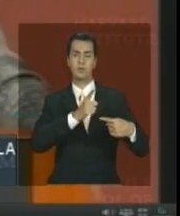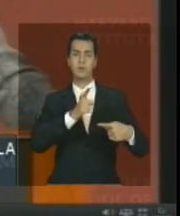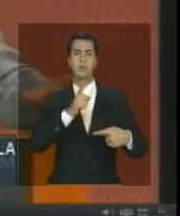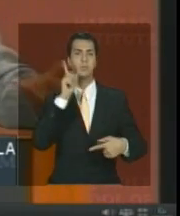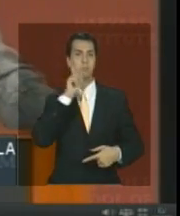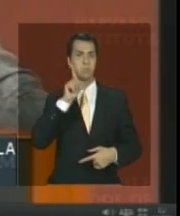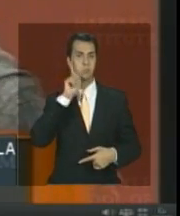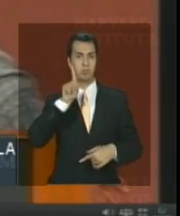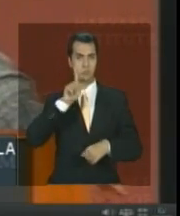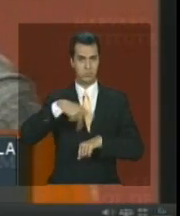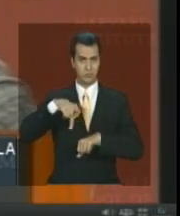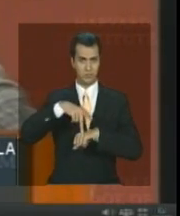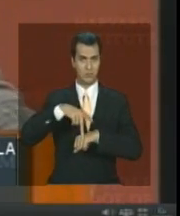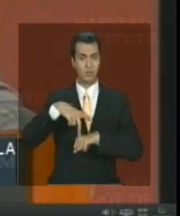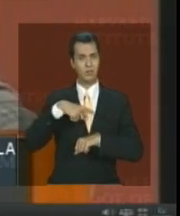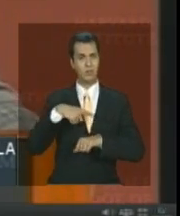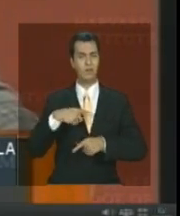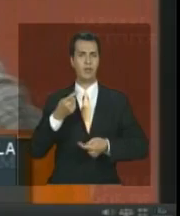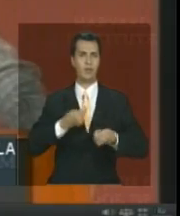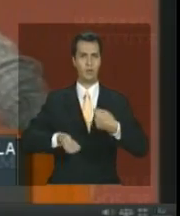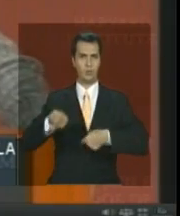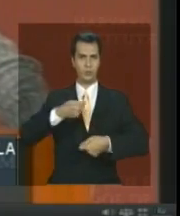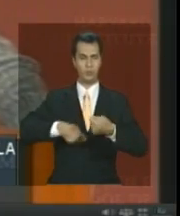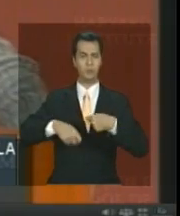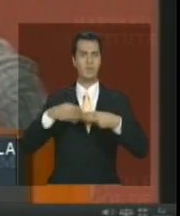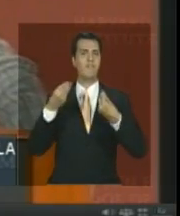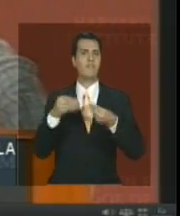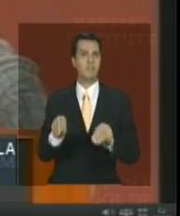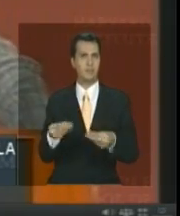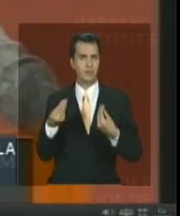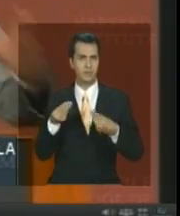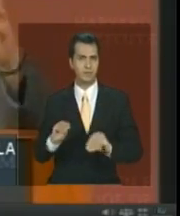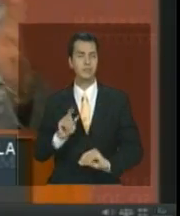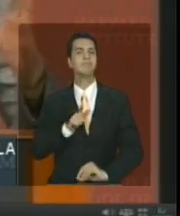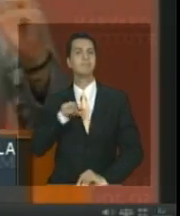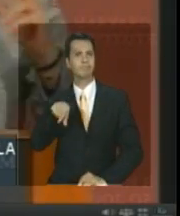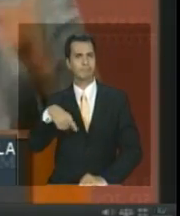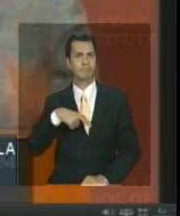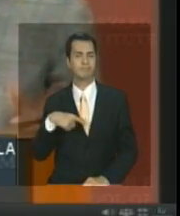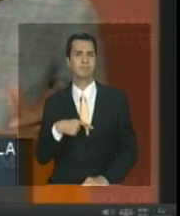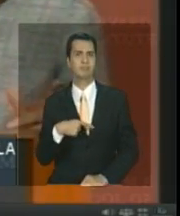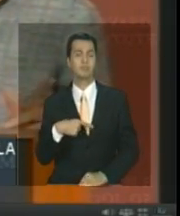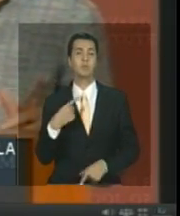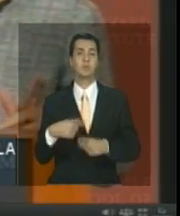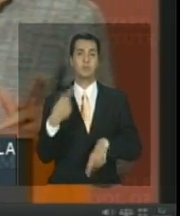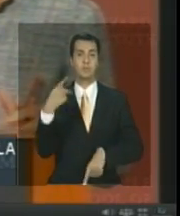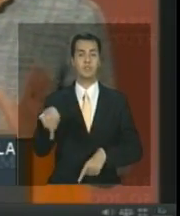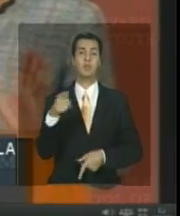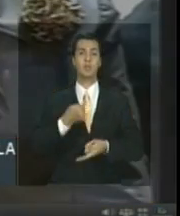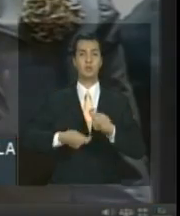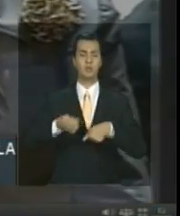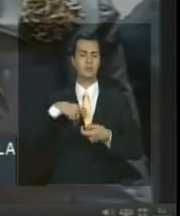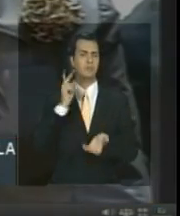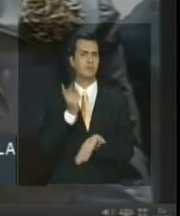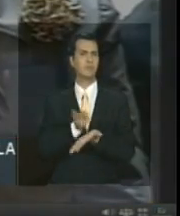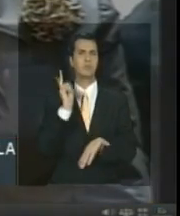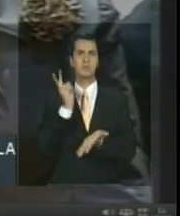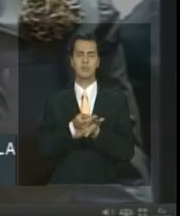têm uma economia flexível, que sempre foi capaz de enfrentar as